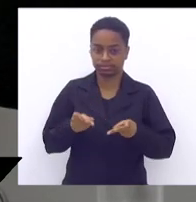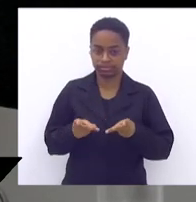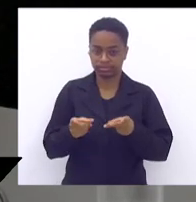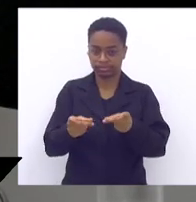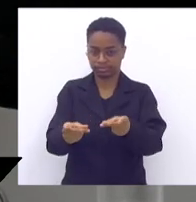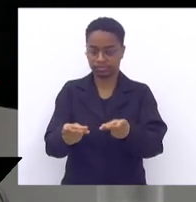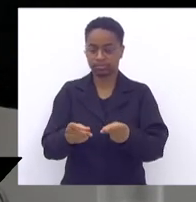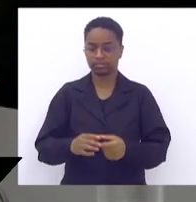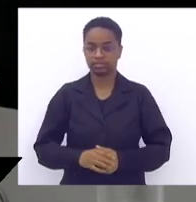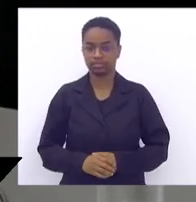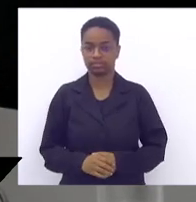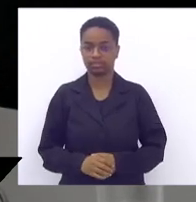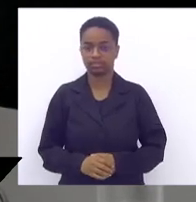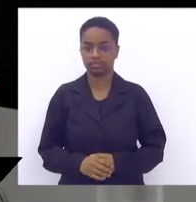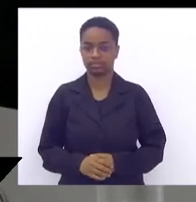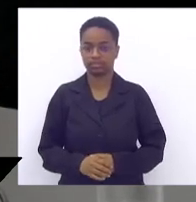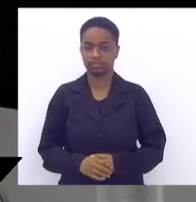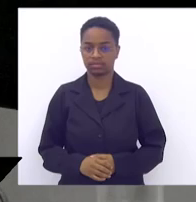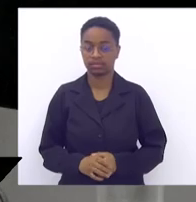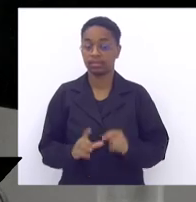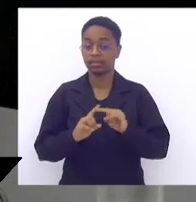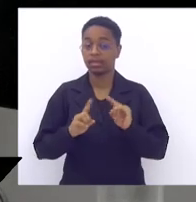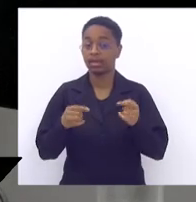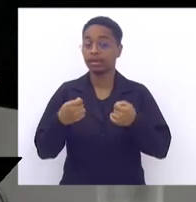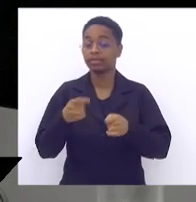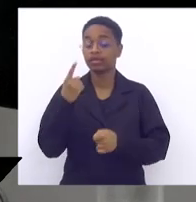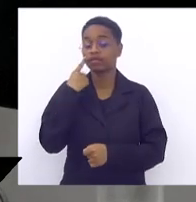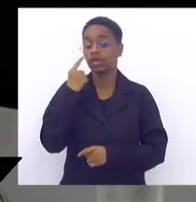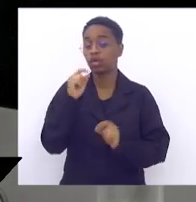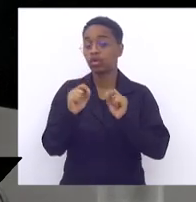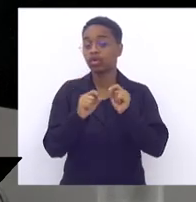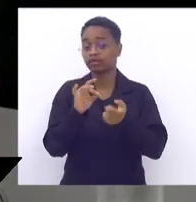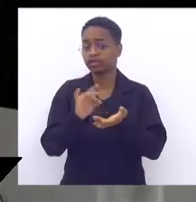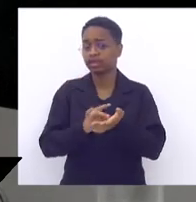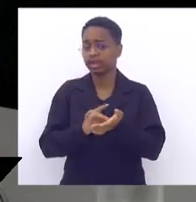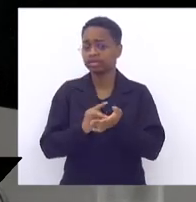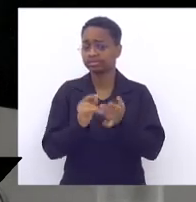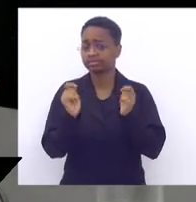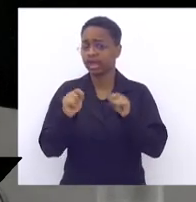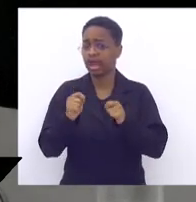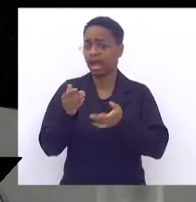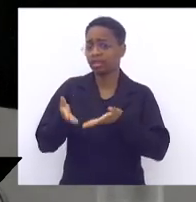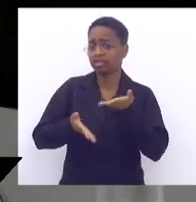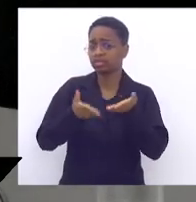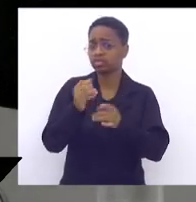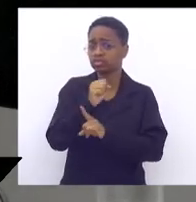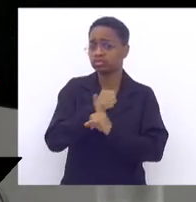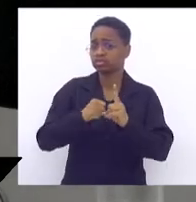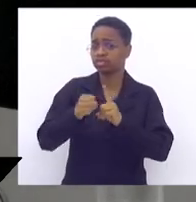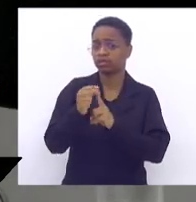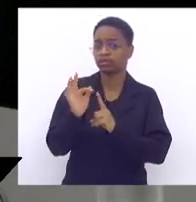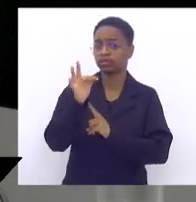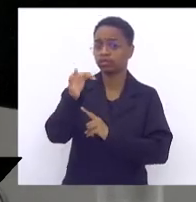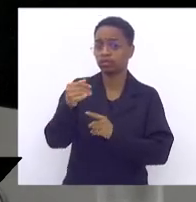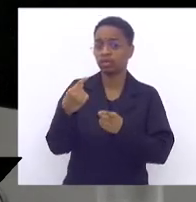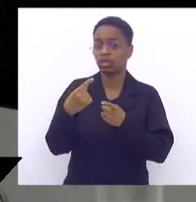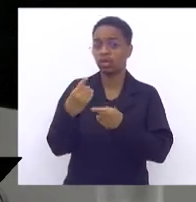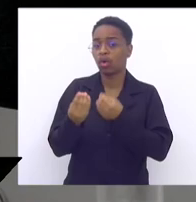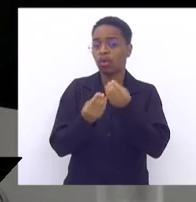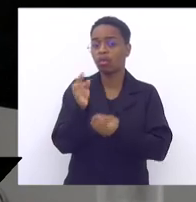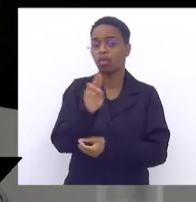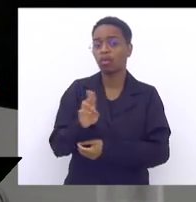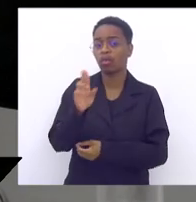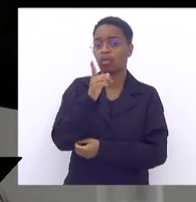permanente, aquilo que se precisa para atender a sociedade à frente no que se refere à utilização de recursos hídricos,